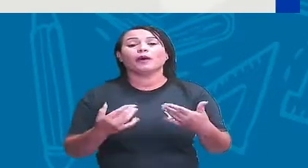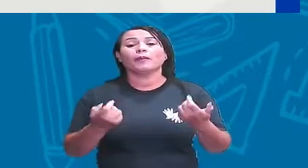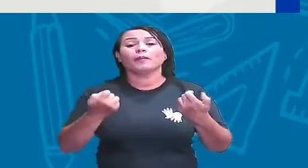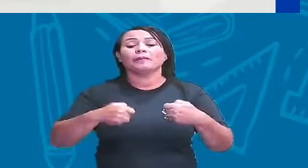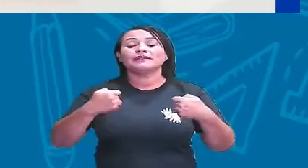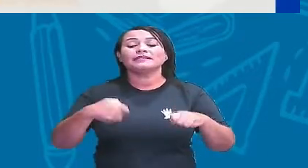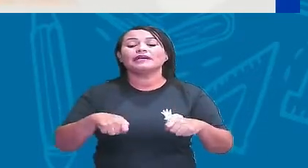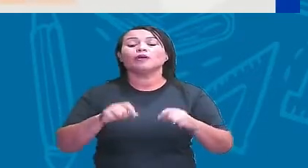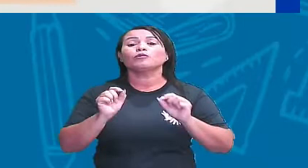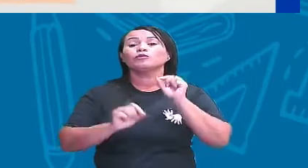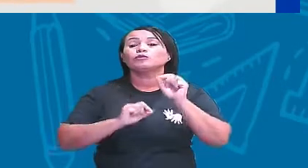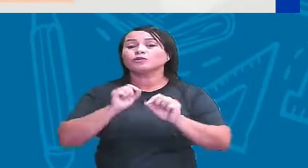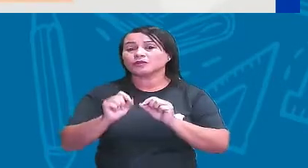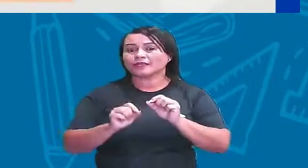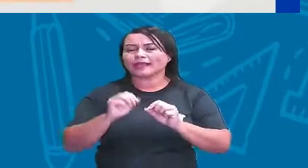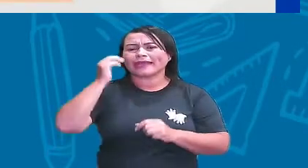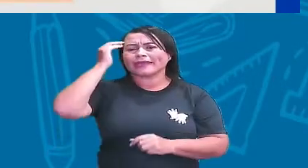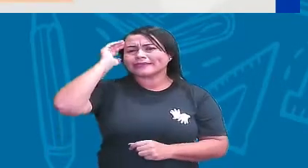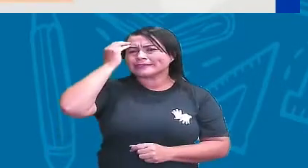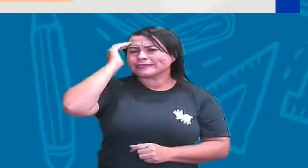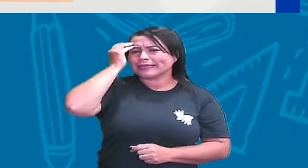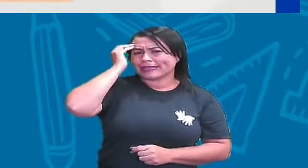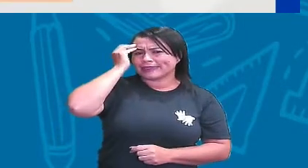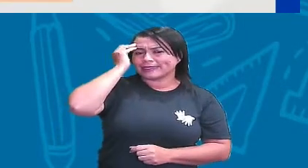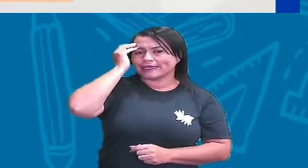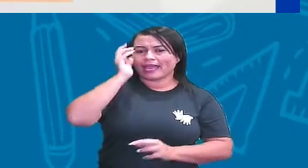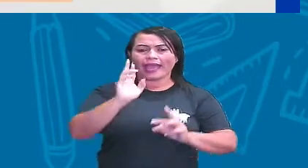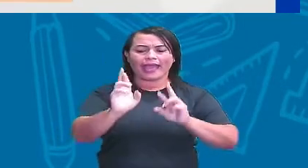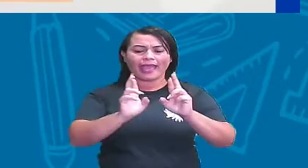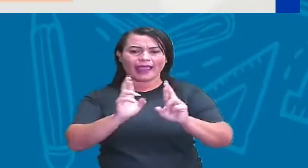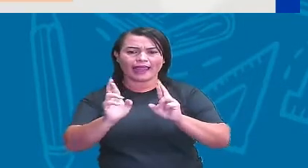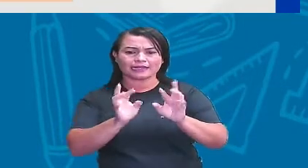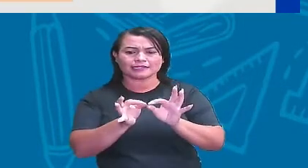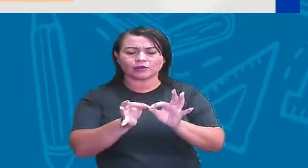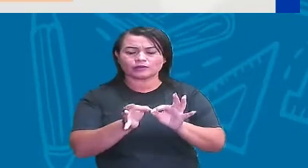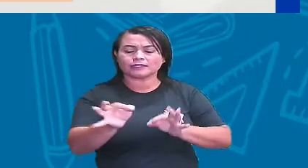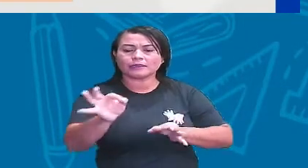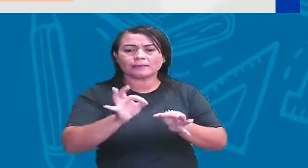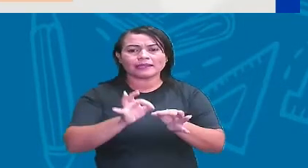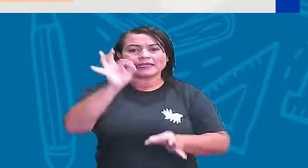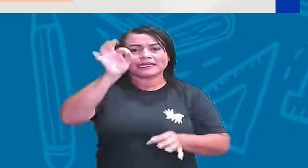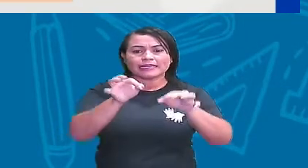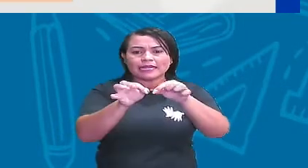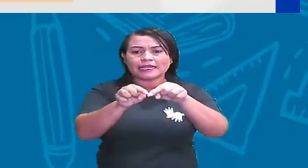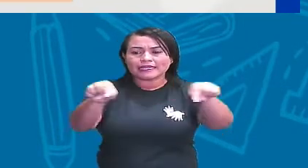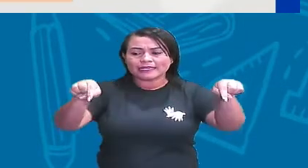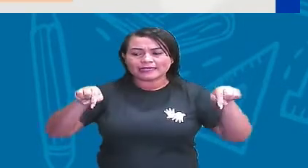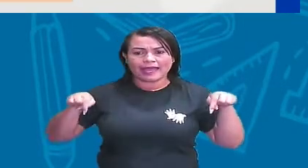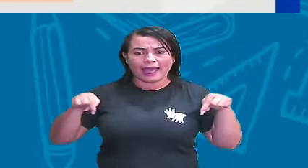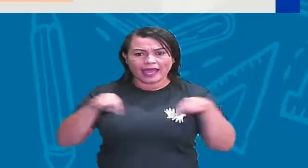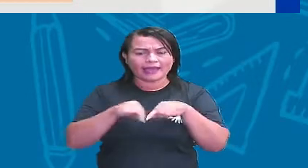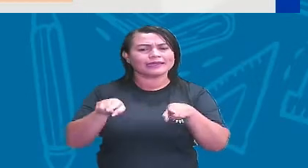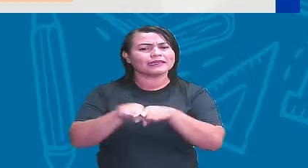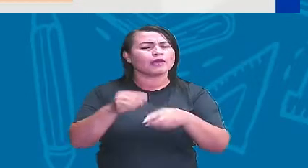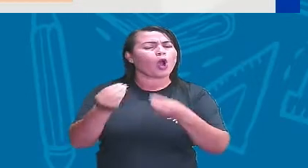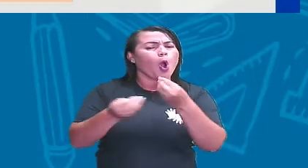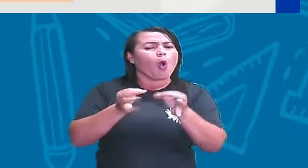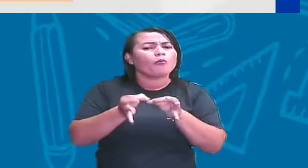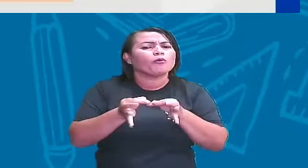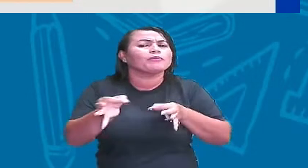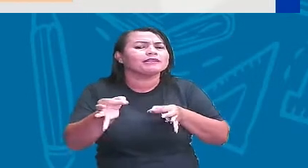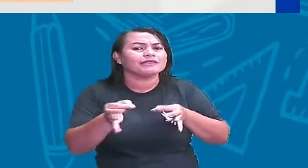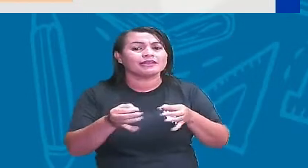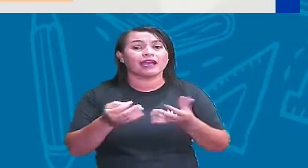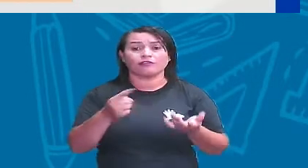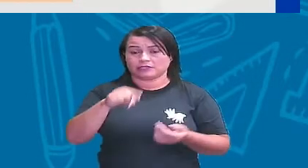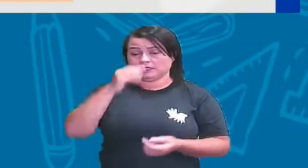precisamos agora compreender essa relação de medida de comprimento e área. Então, a gente precisa compreender o que